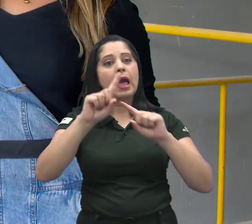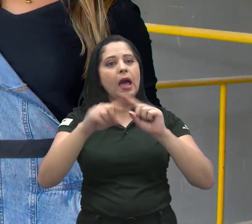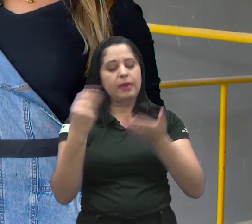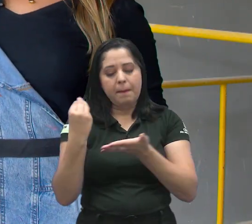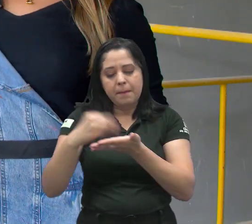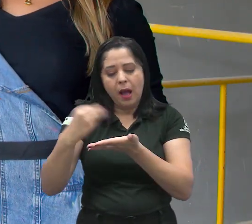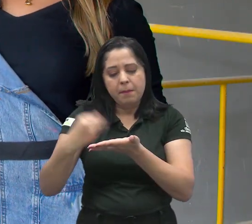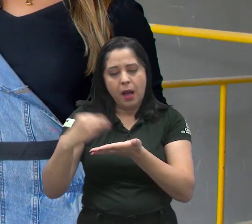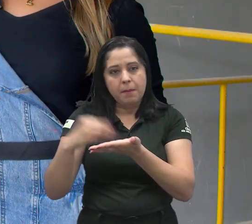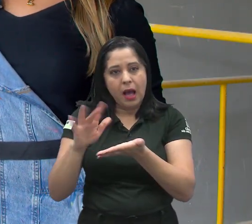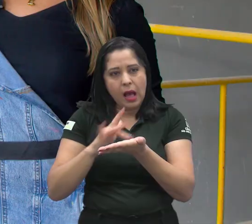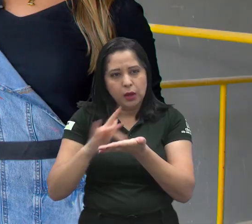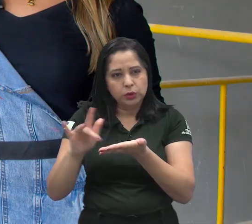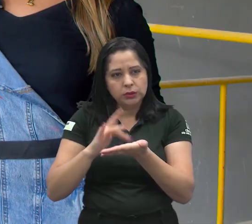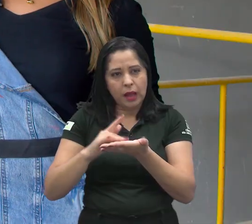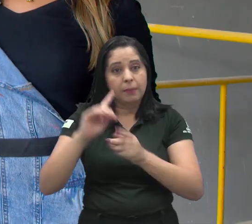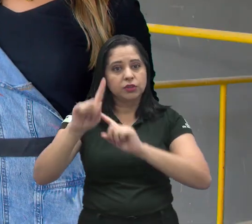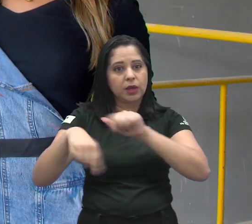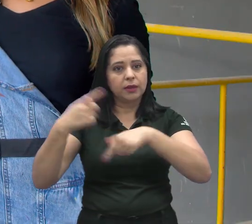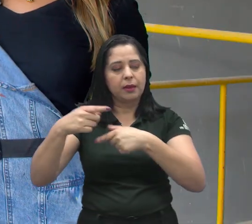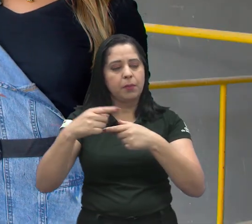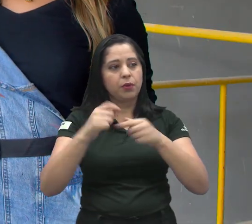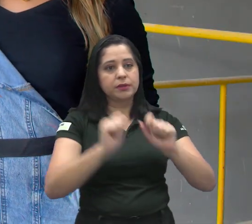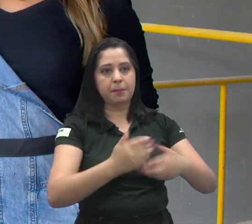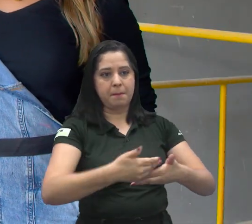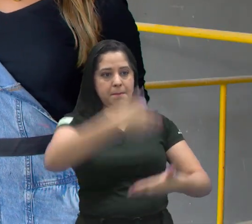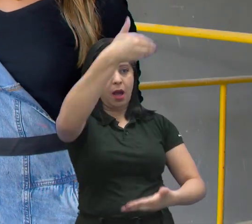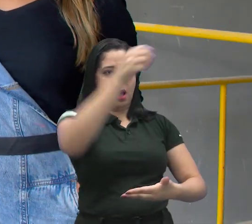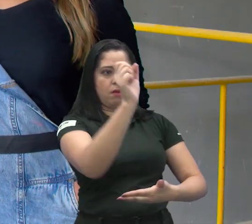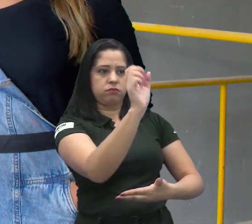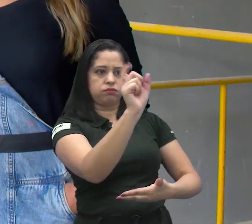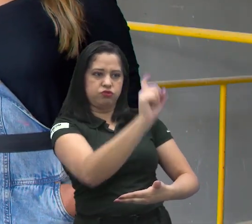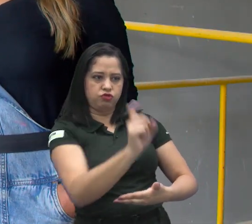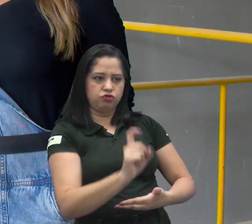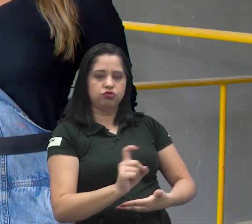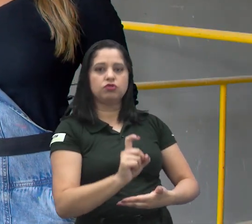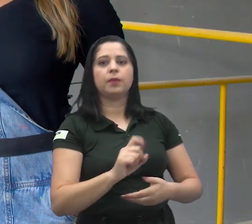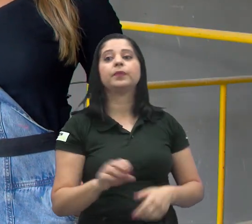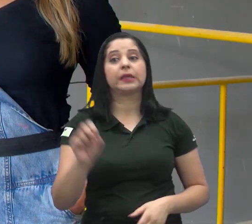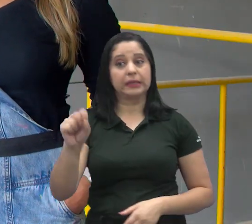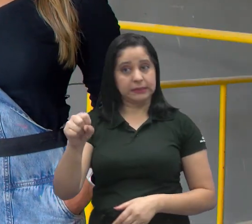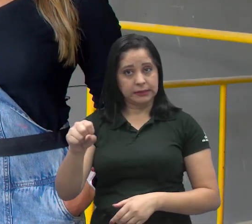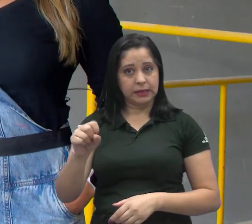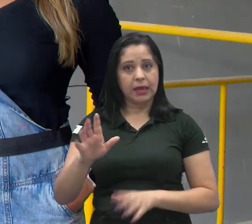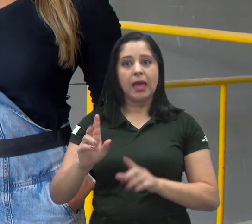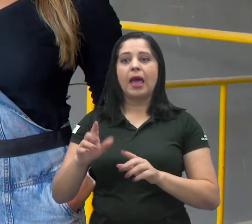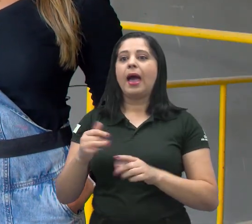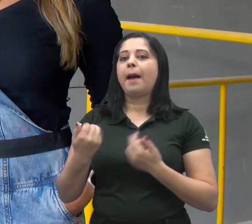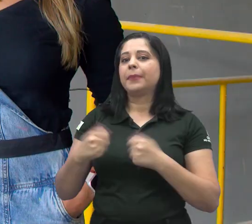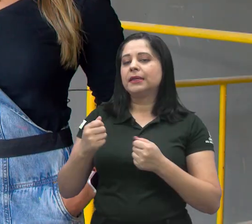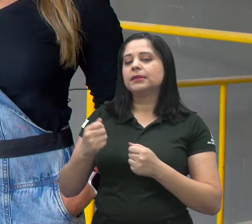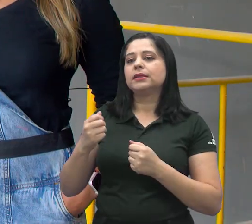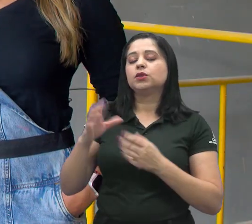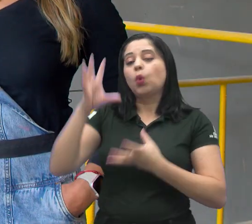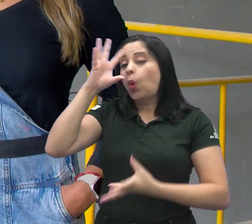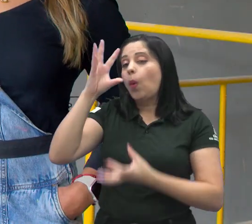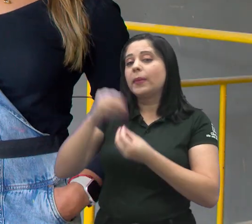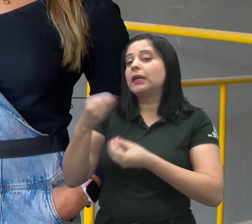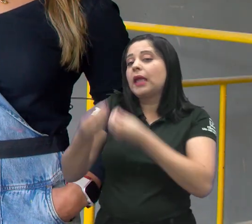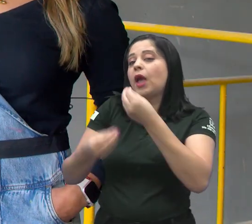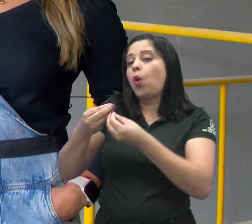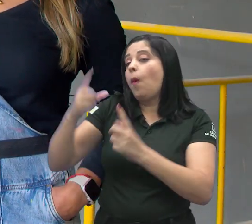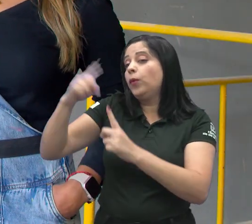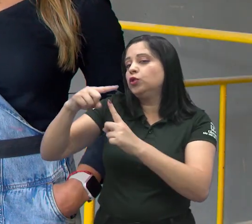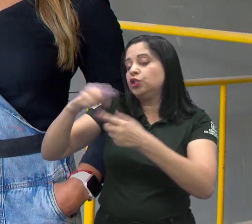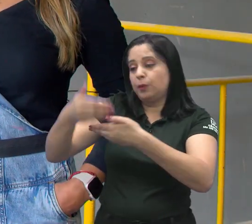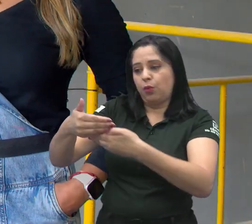passar para a parede, é isso, né? Exatamente. Então, primeiro a gente pede algumas informações sobre a parede, medida, foto, uma referência